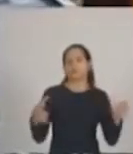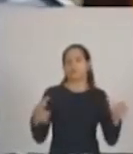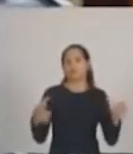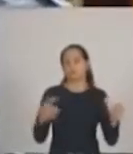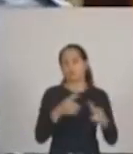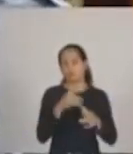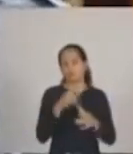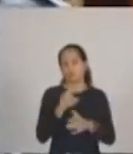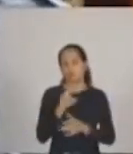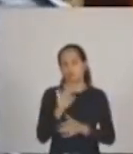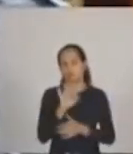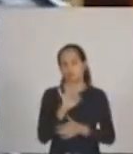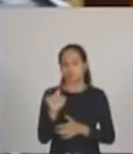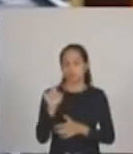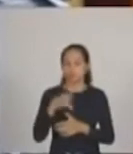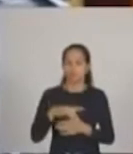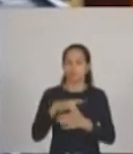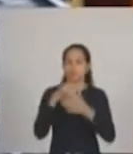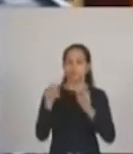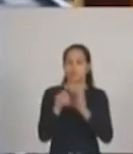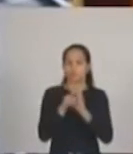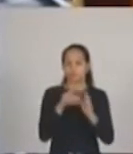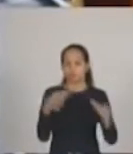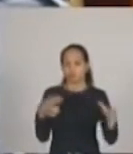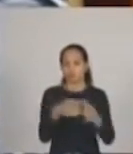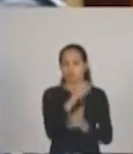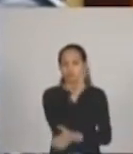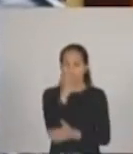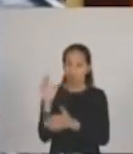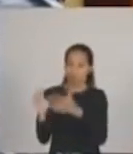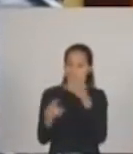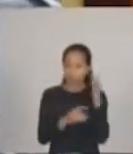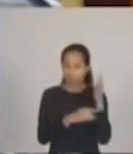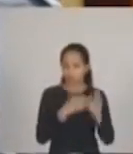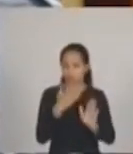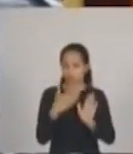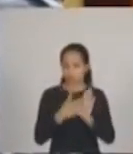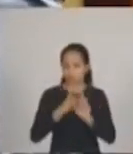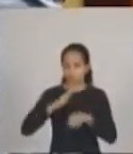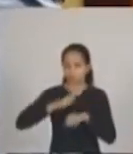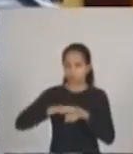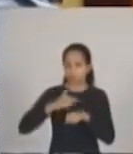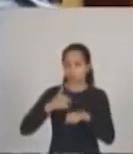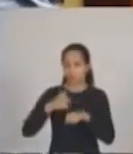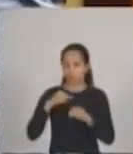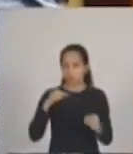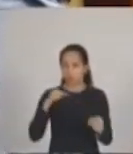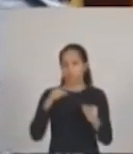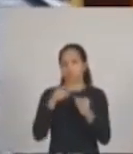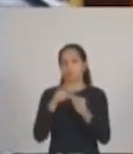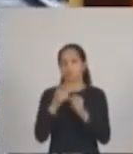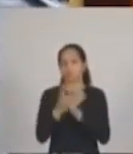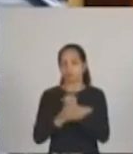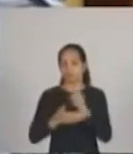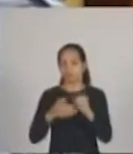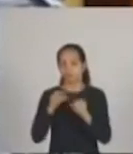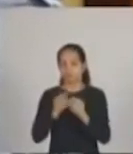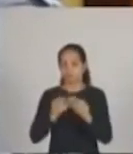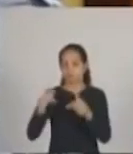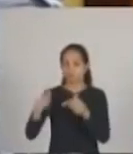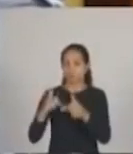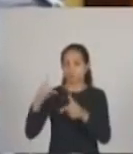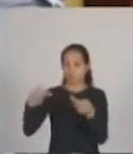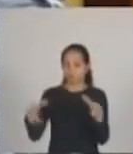Rafael Favato, que preside a Comissão de Meio Ambiente. A indicação que eu fiz foi pautada em cima de uma ação dele na